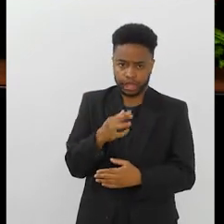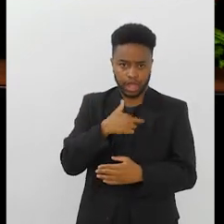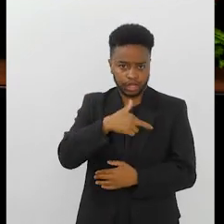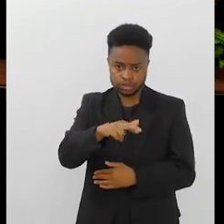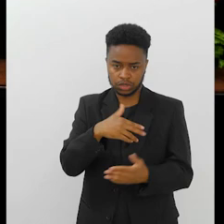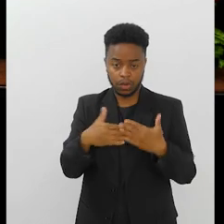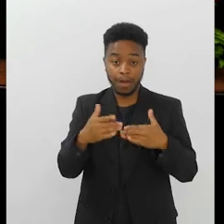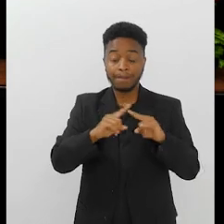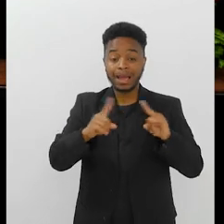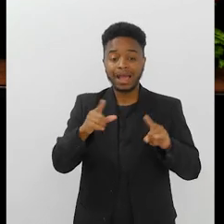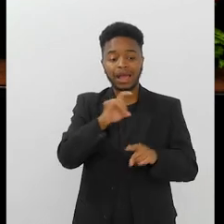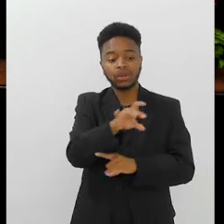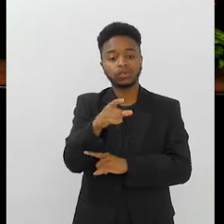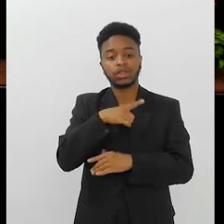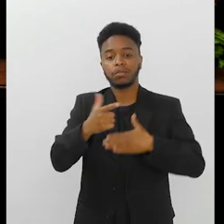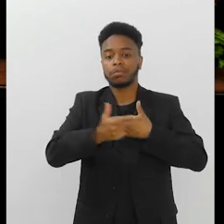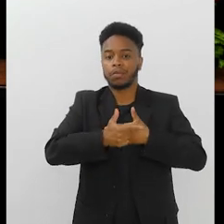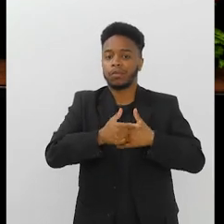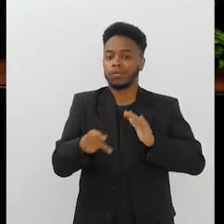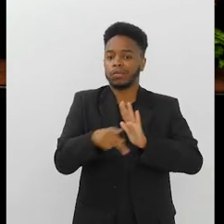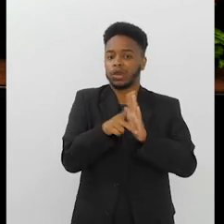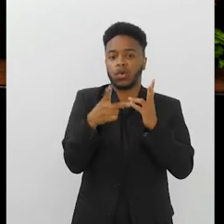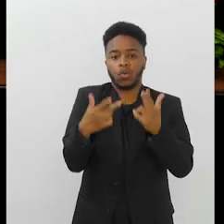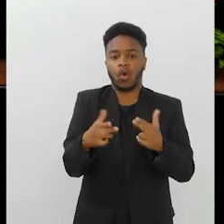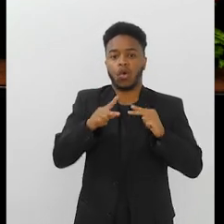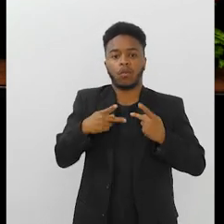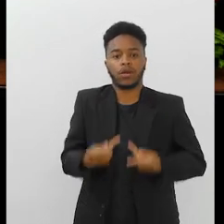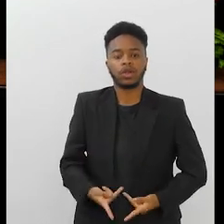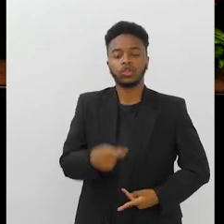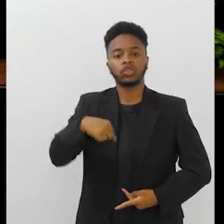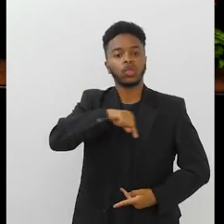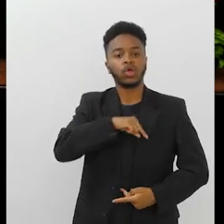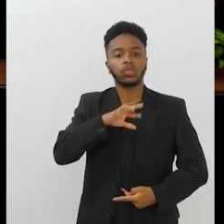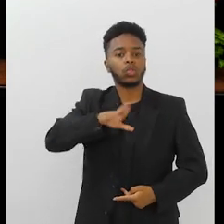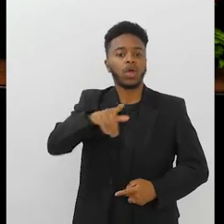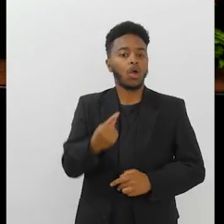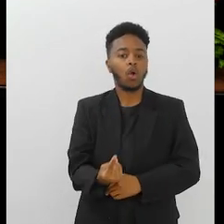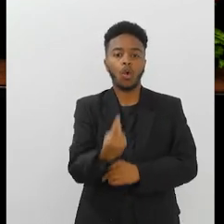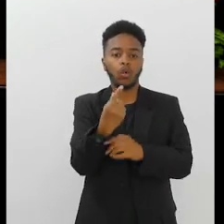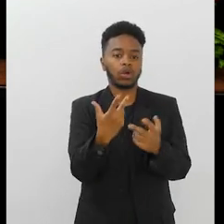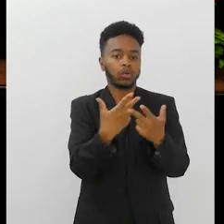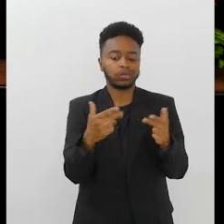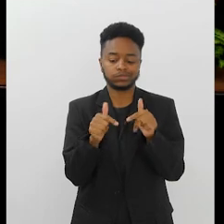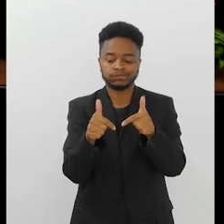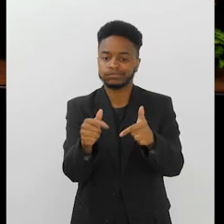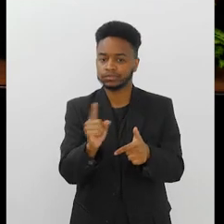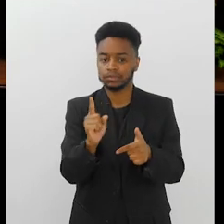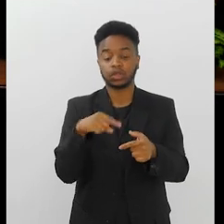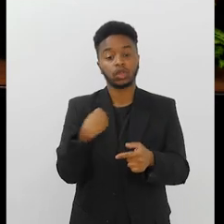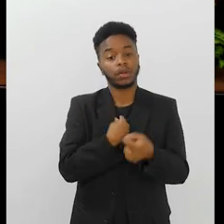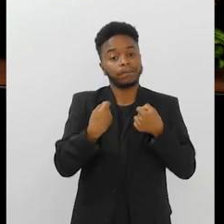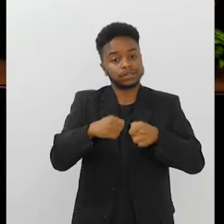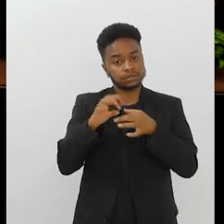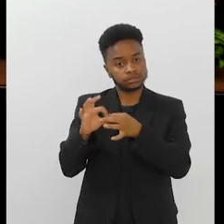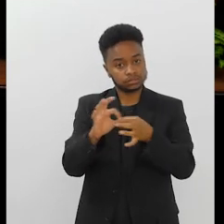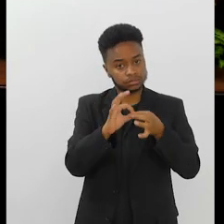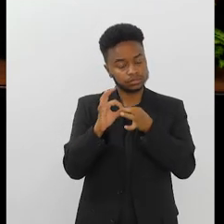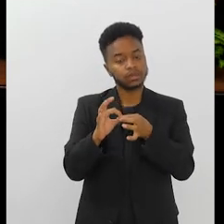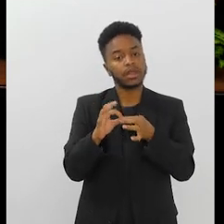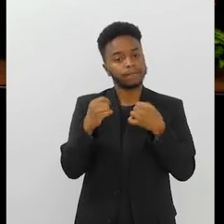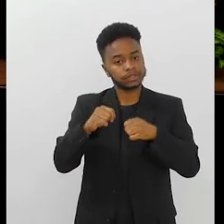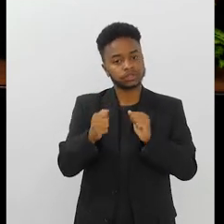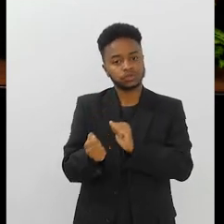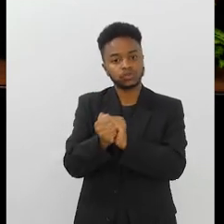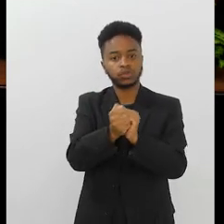espiritual entenda que cada um tem a sua função assim como nós seres humanos não viemos para fazer uma única coisa nós temos que nos